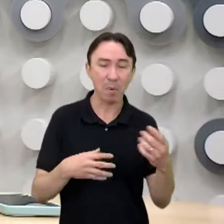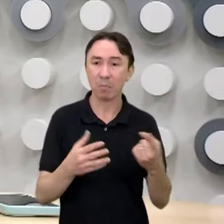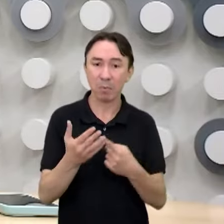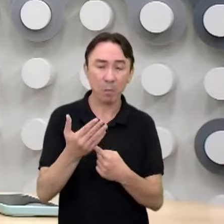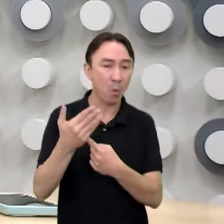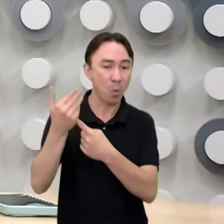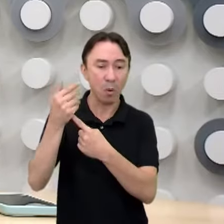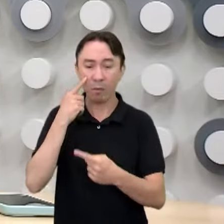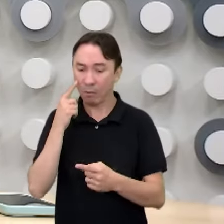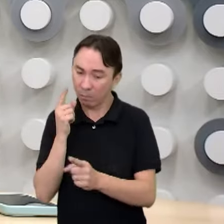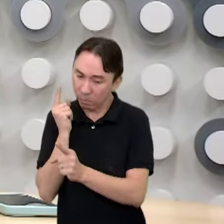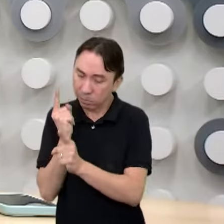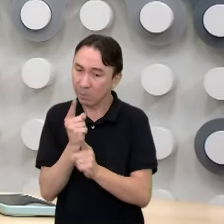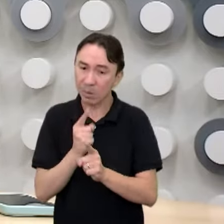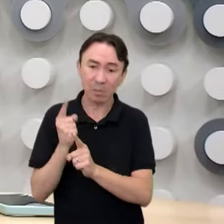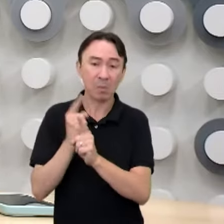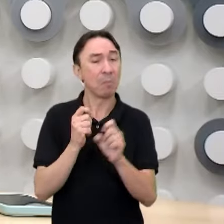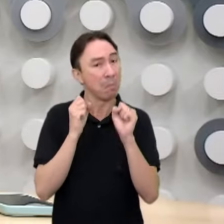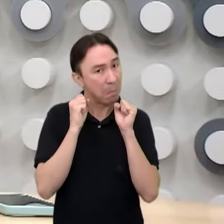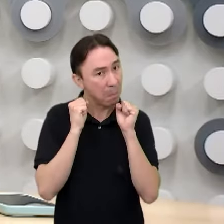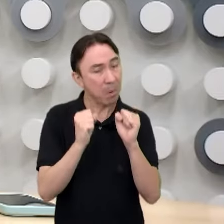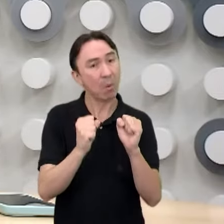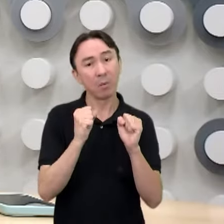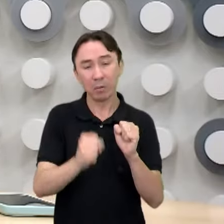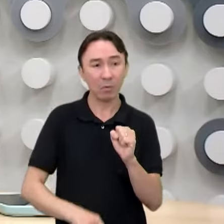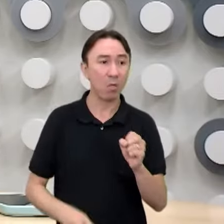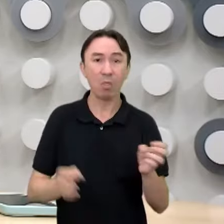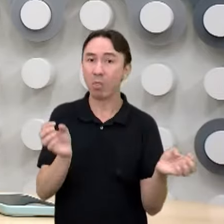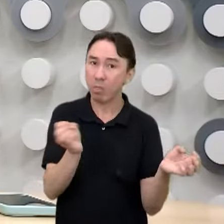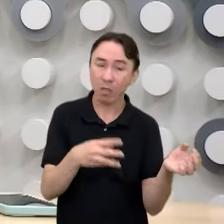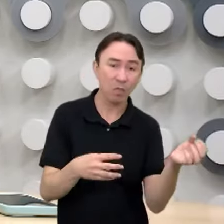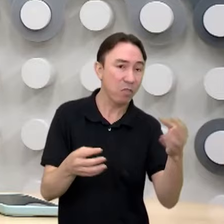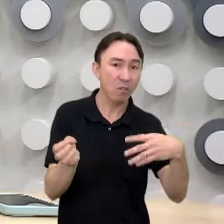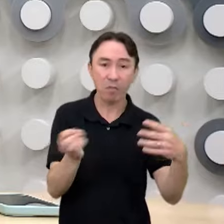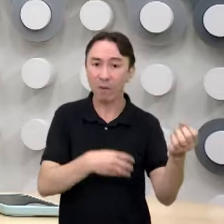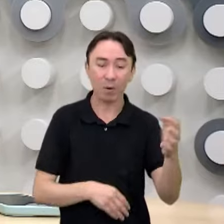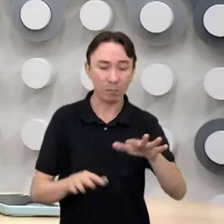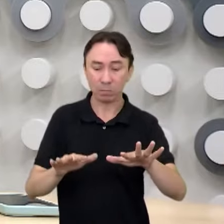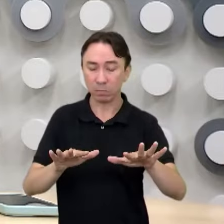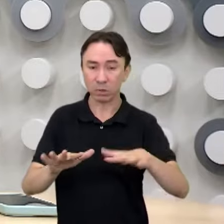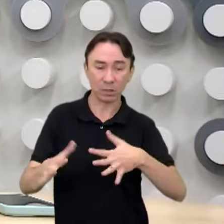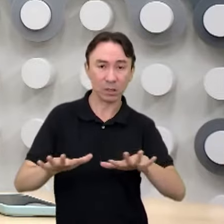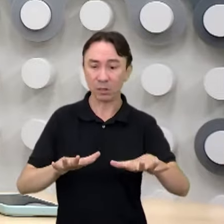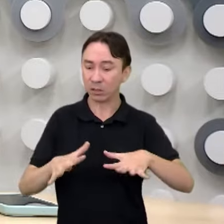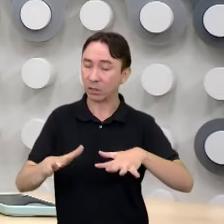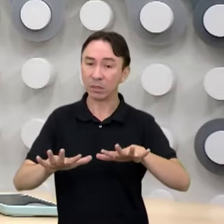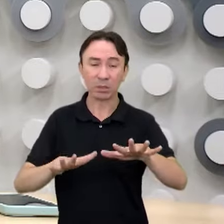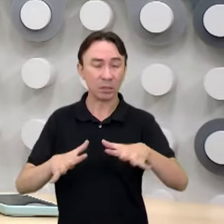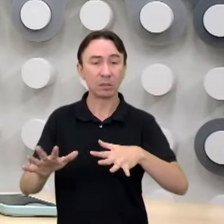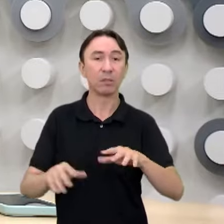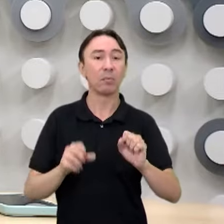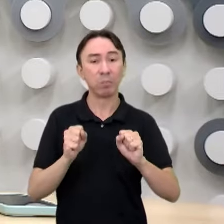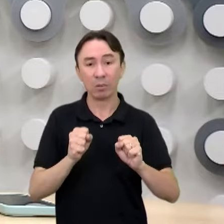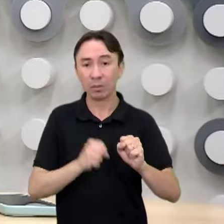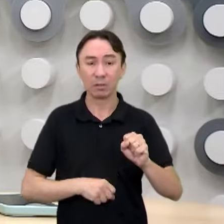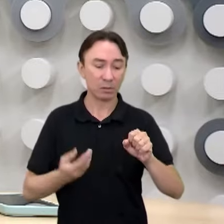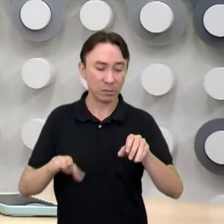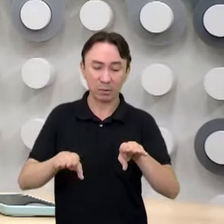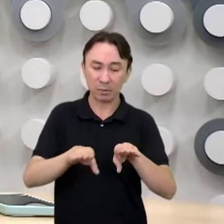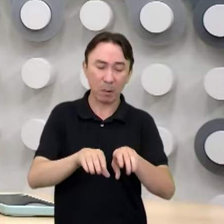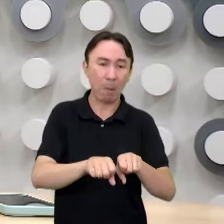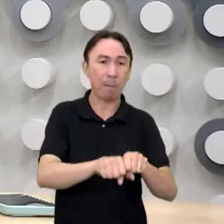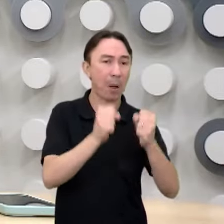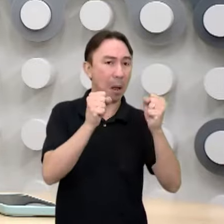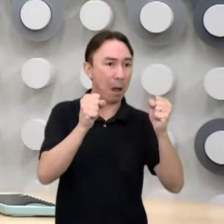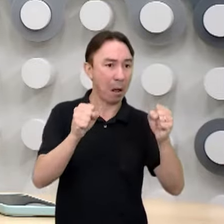aí podem aparecer novas placas tectônicas, né? Pode acontecer fissuras em placas maiores e surgirem outras placas, né?